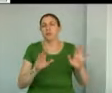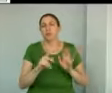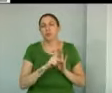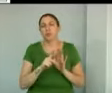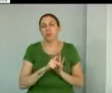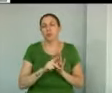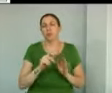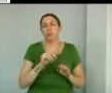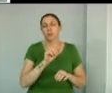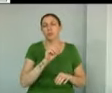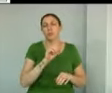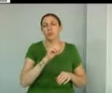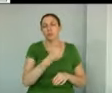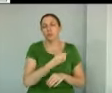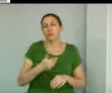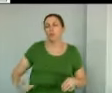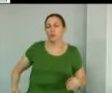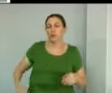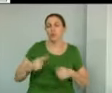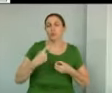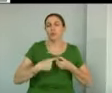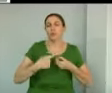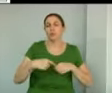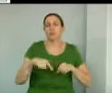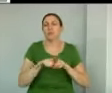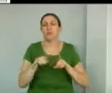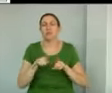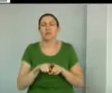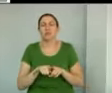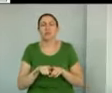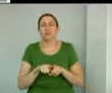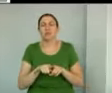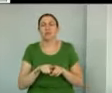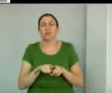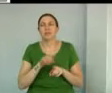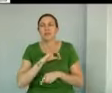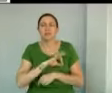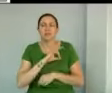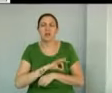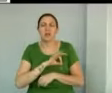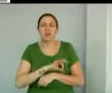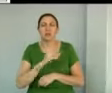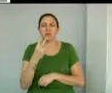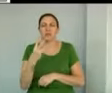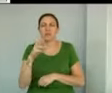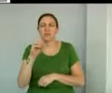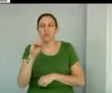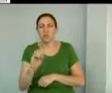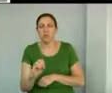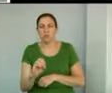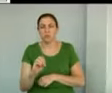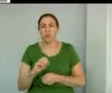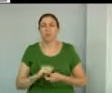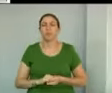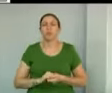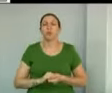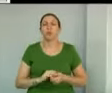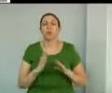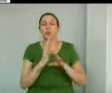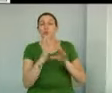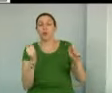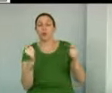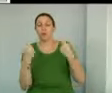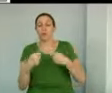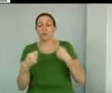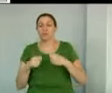município, R$ 1.100.000, mais alguns salários aí que não pode usar recurso vinculado, mais R$ 350.000. Então o total necessário para a